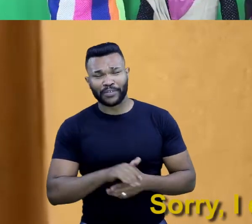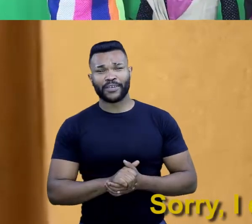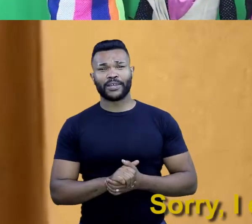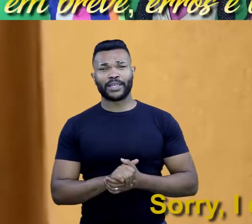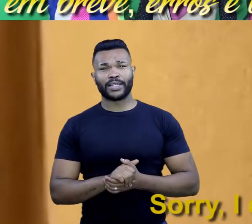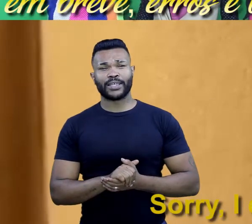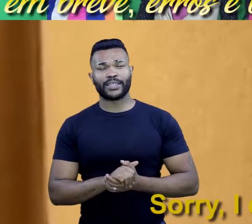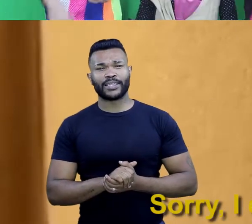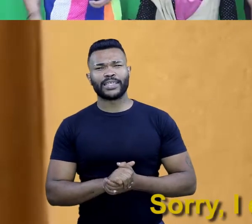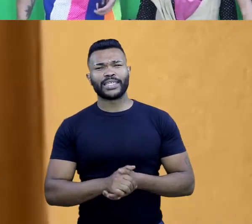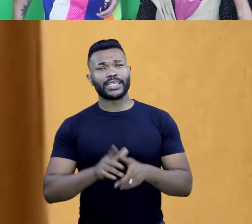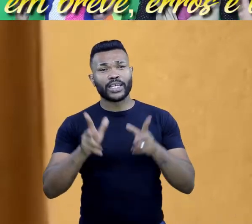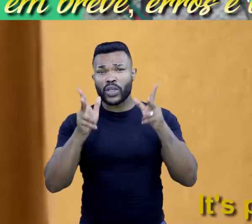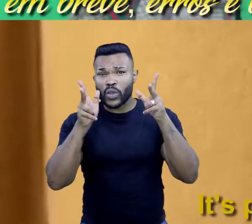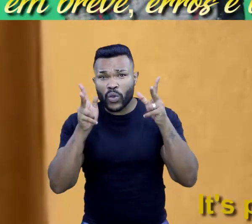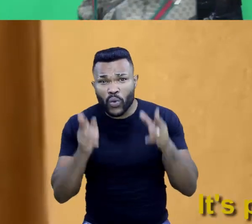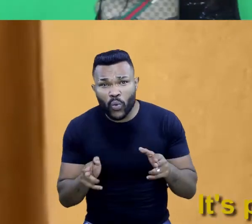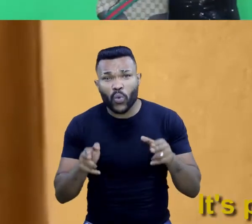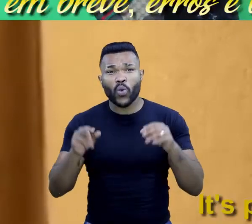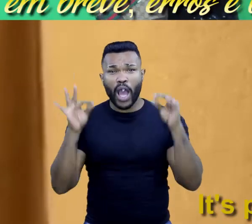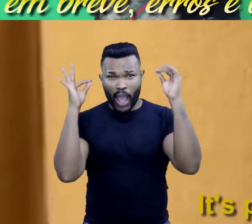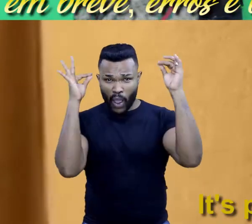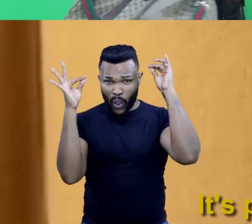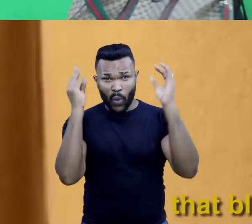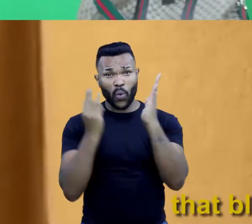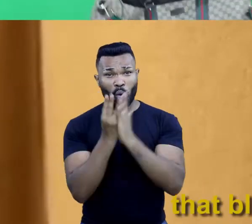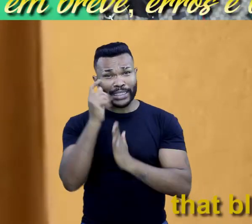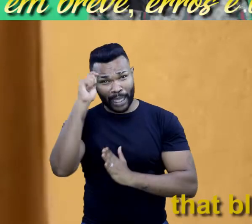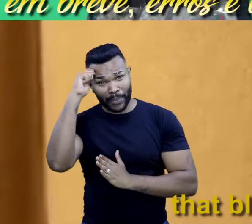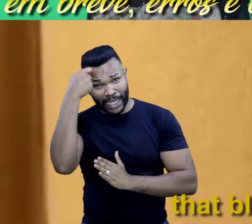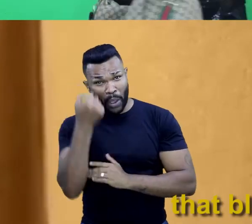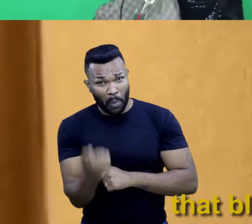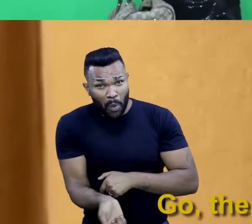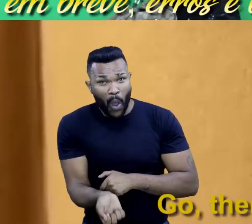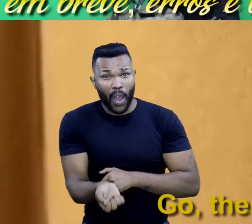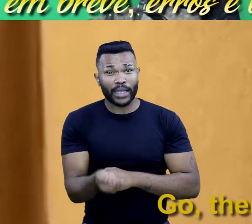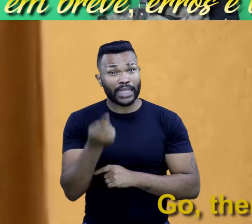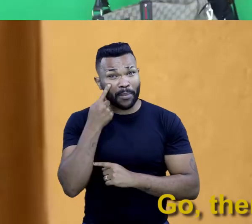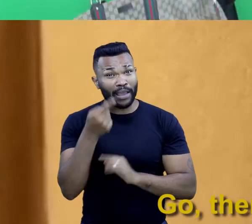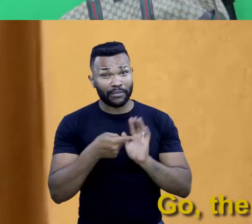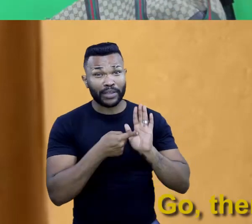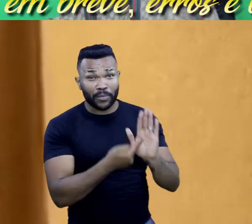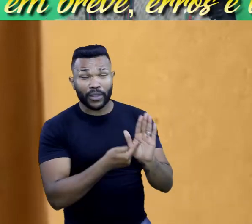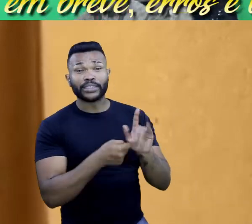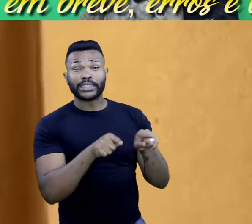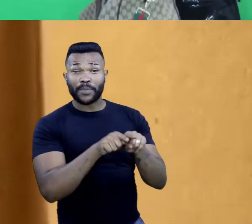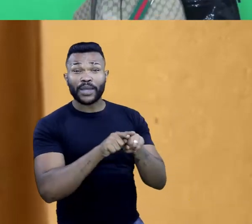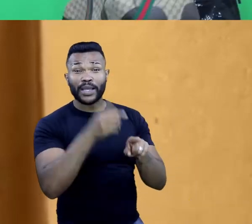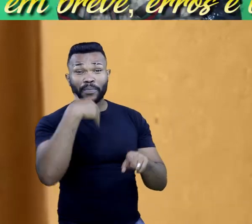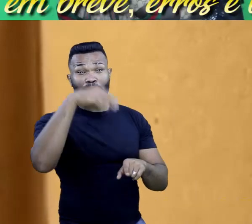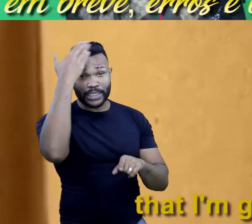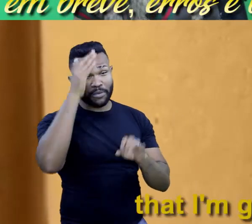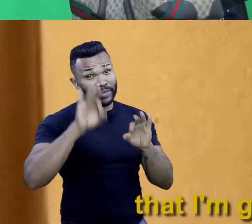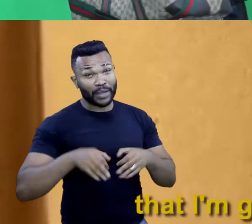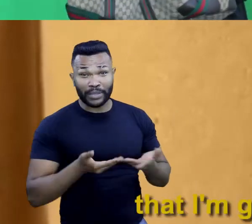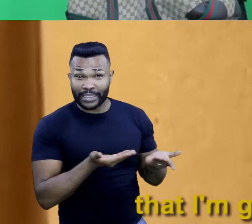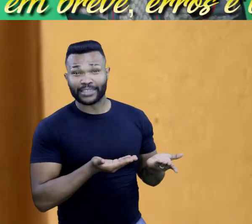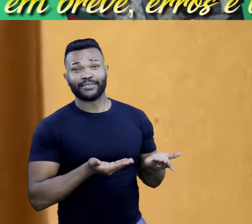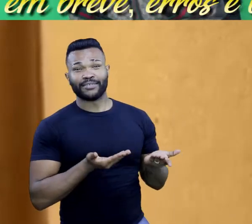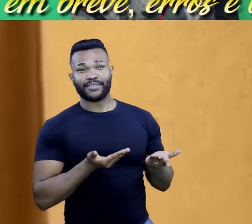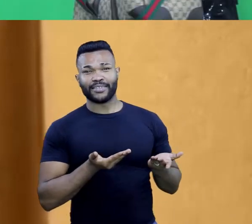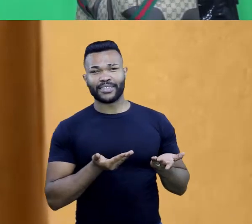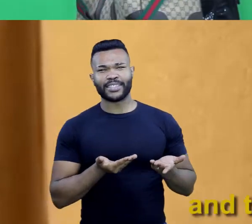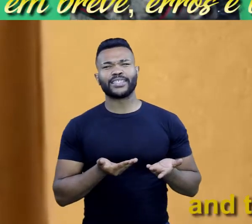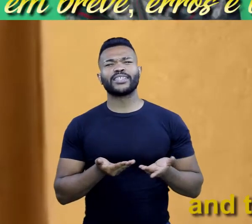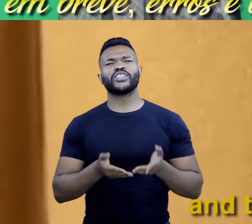Desculpa, não aguentei, vai de novo. Bem tá cara muito dele. A cara do negão do WhatsApp. Ah, então piruca. Manda novos caras que você vai virar 30. Agora